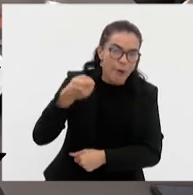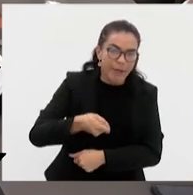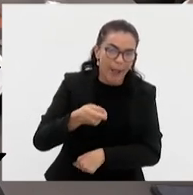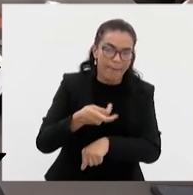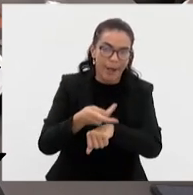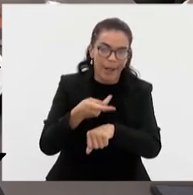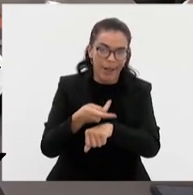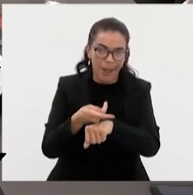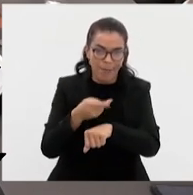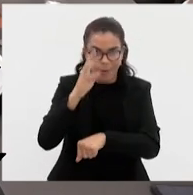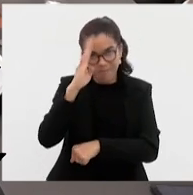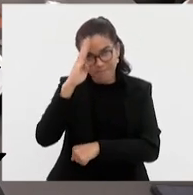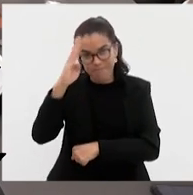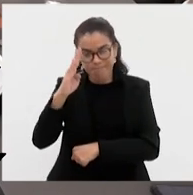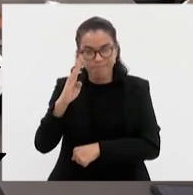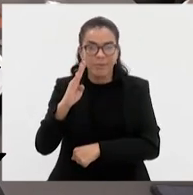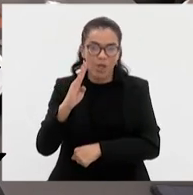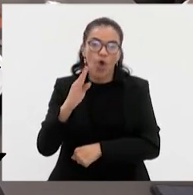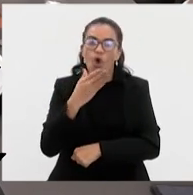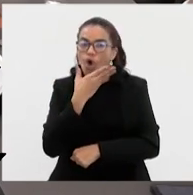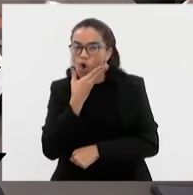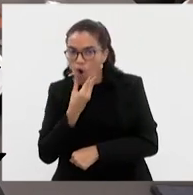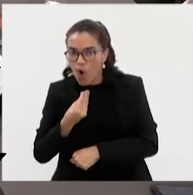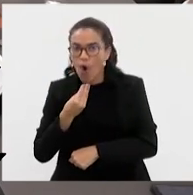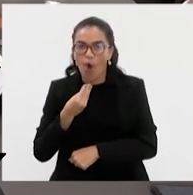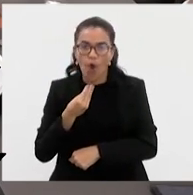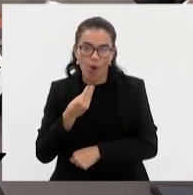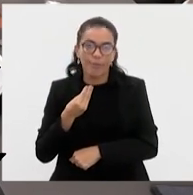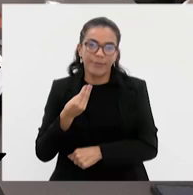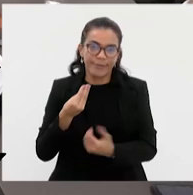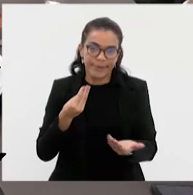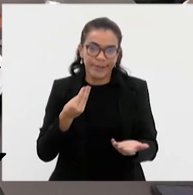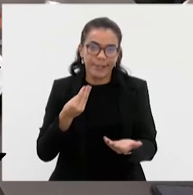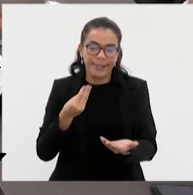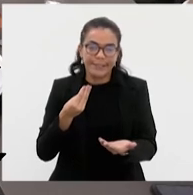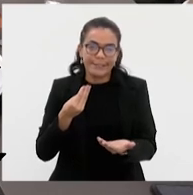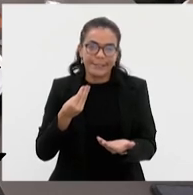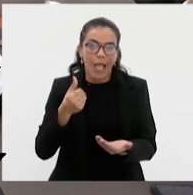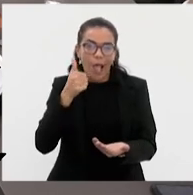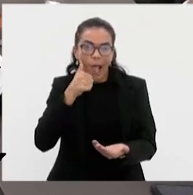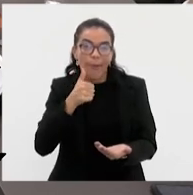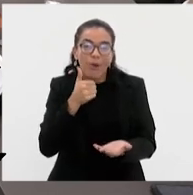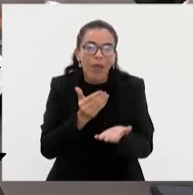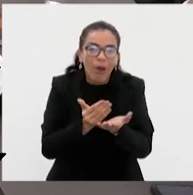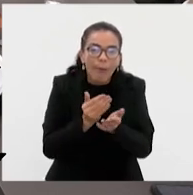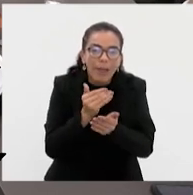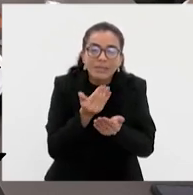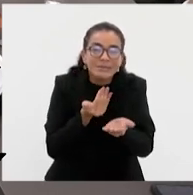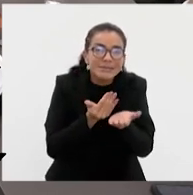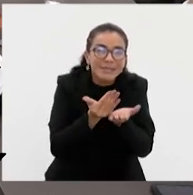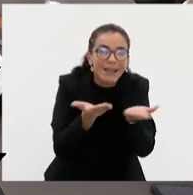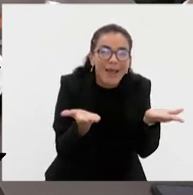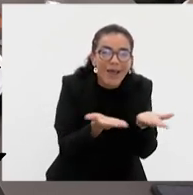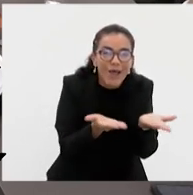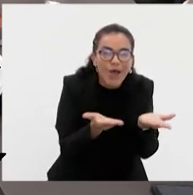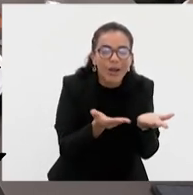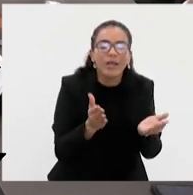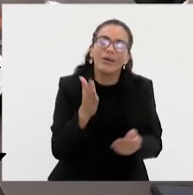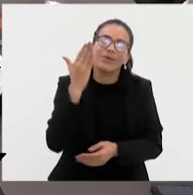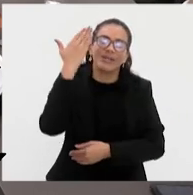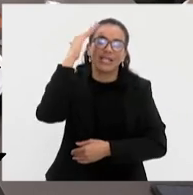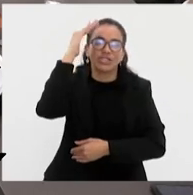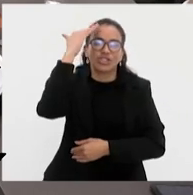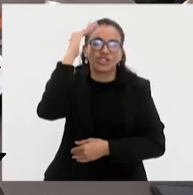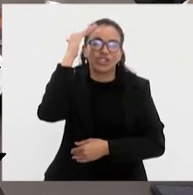luta, certamente é de um homem com uma carreira consagrada, e as mulheres estão começando nesse esporte sim, agora. Sim, Damori, mas eu estou